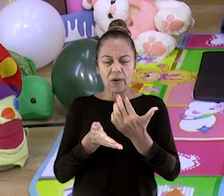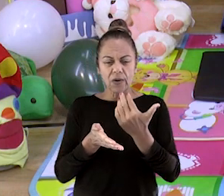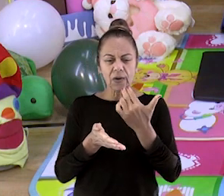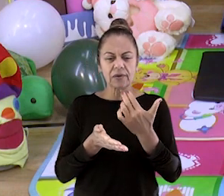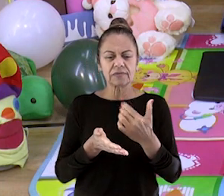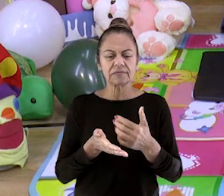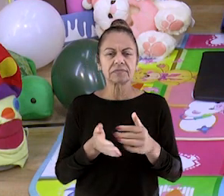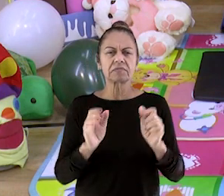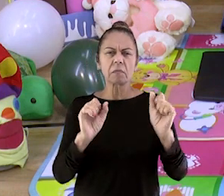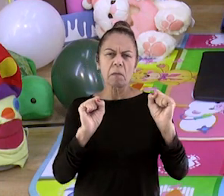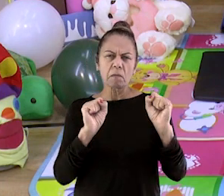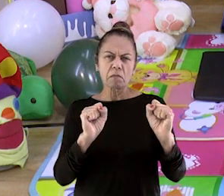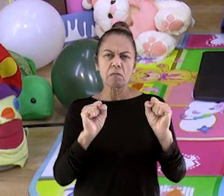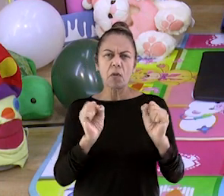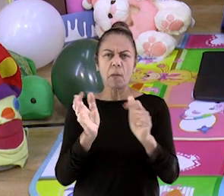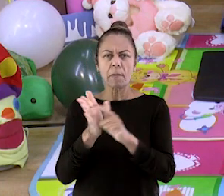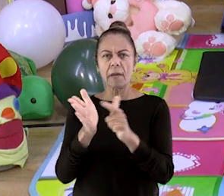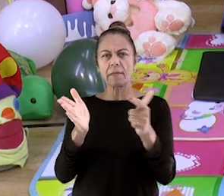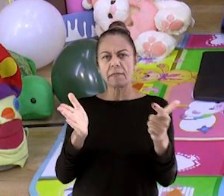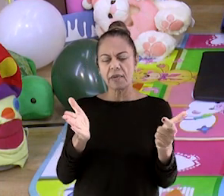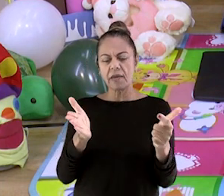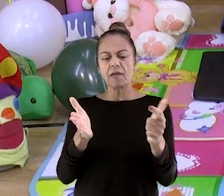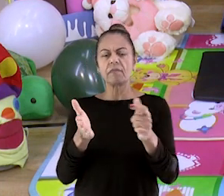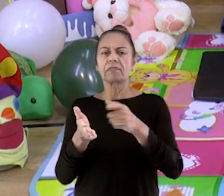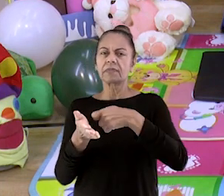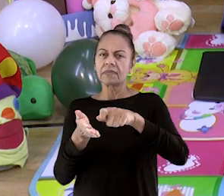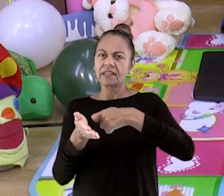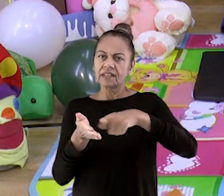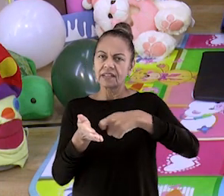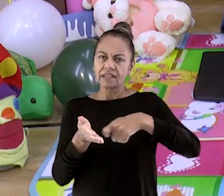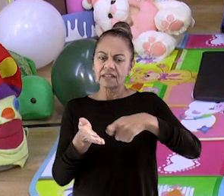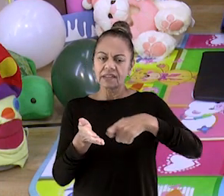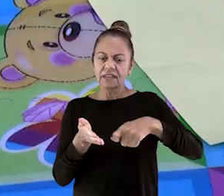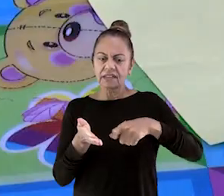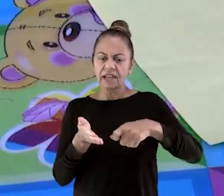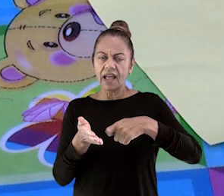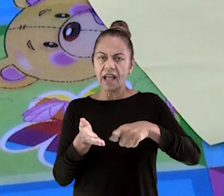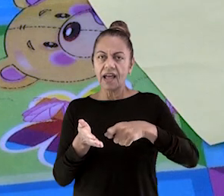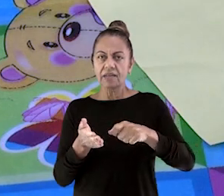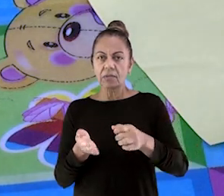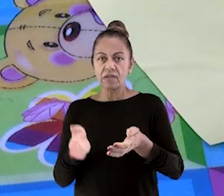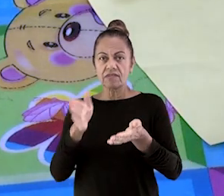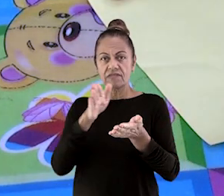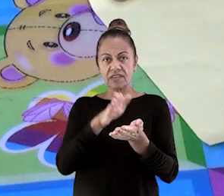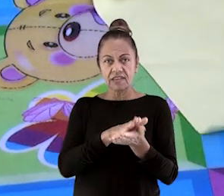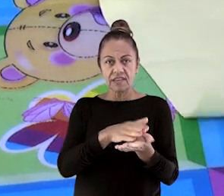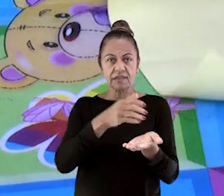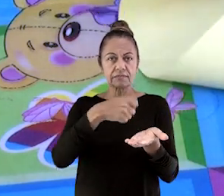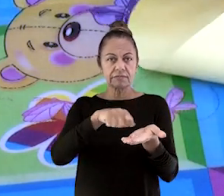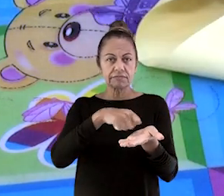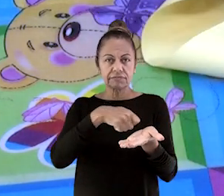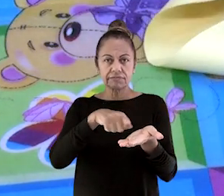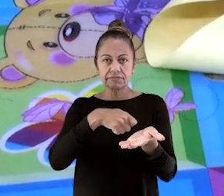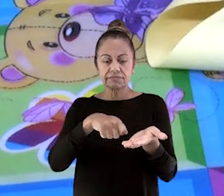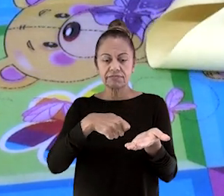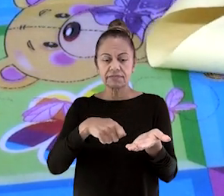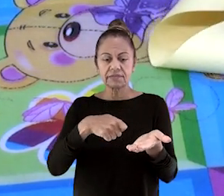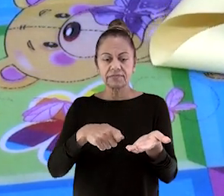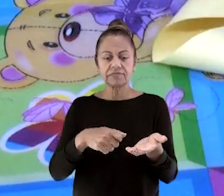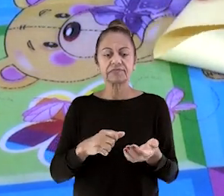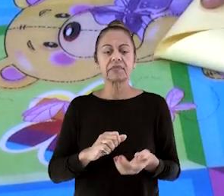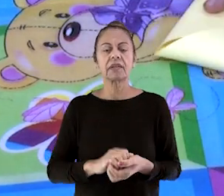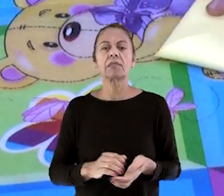você pode pintar o papel dos dois lados e depois agora eu vou dobrar as duas